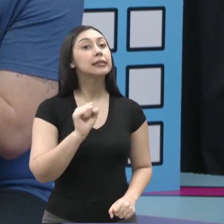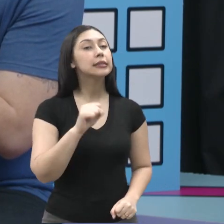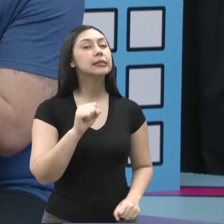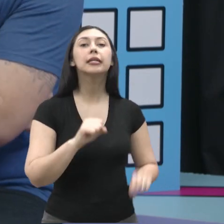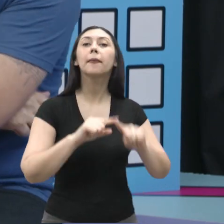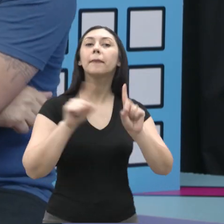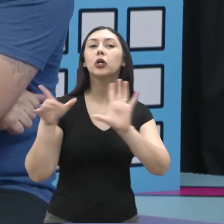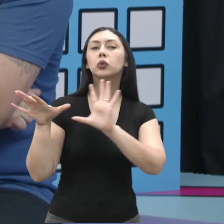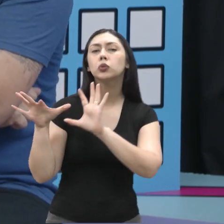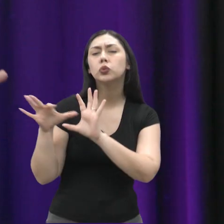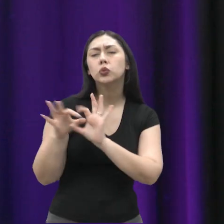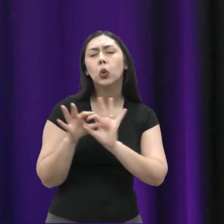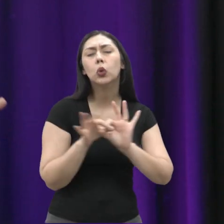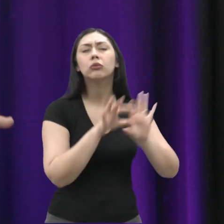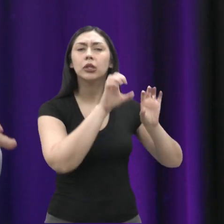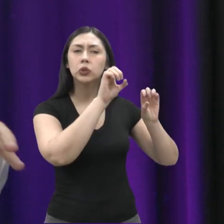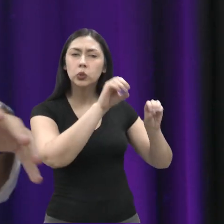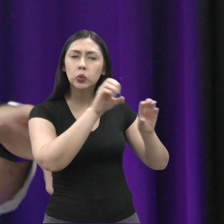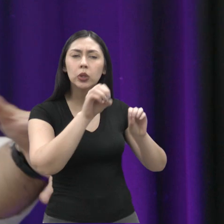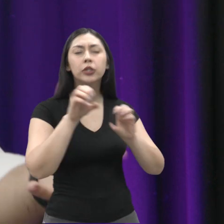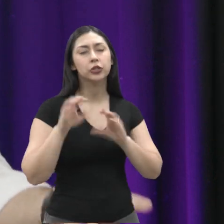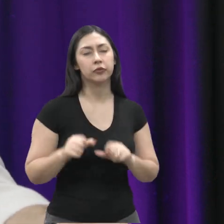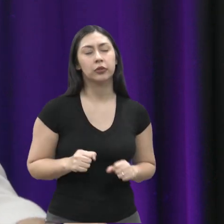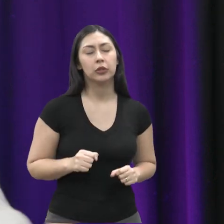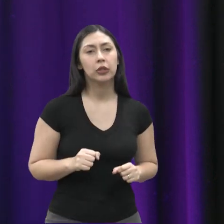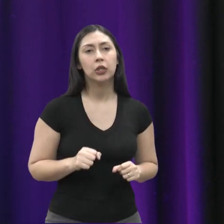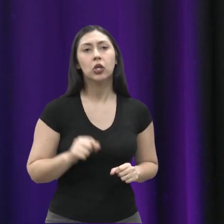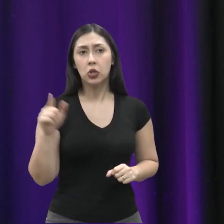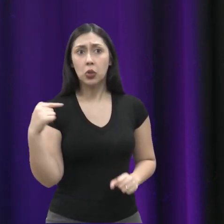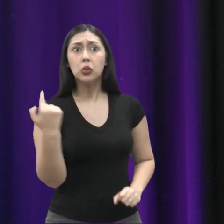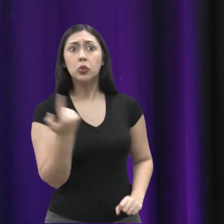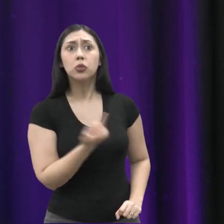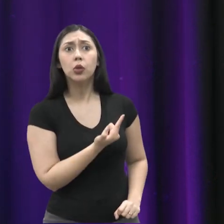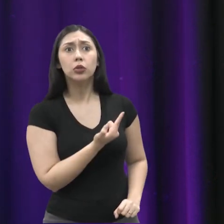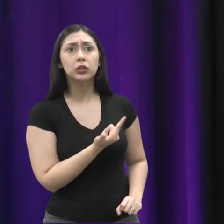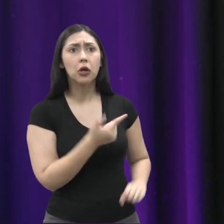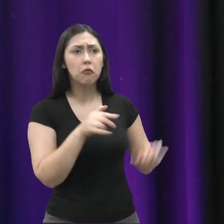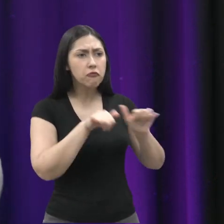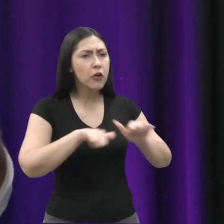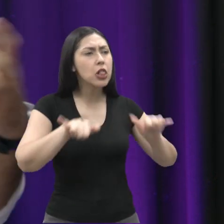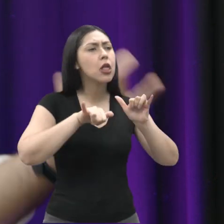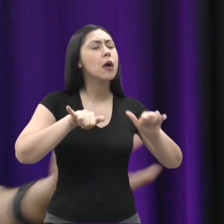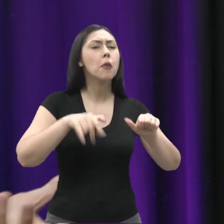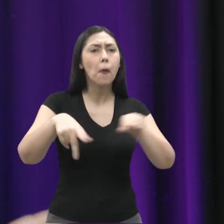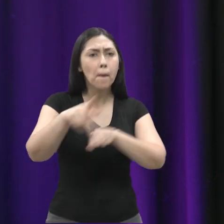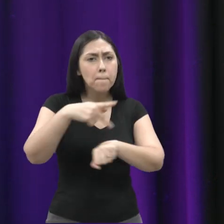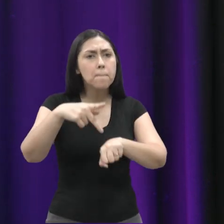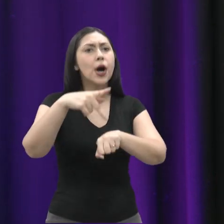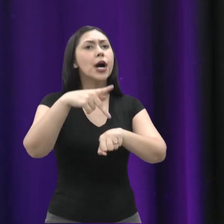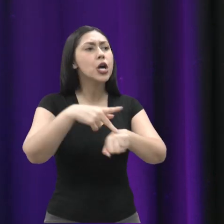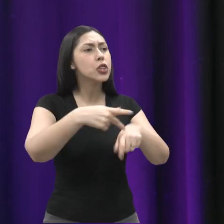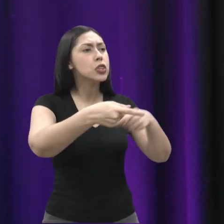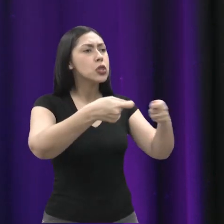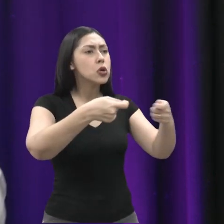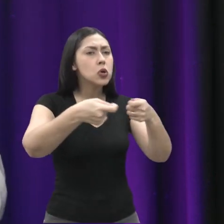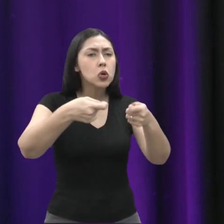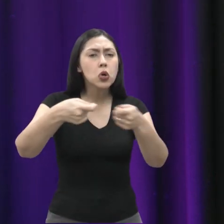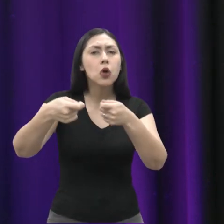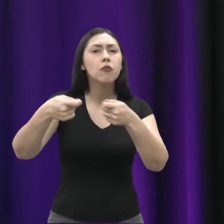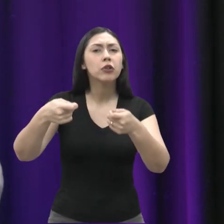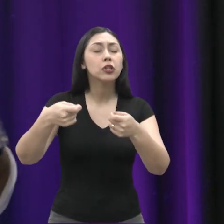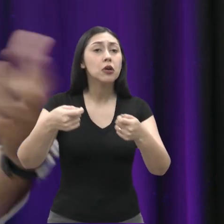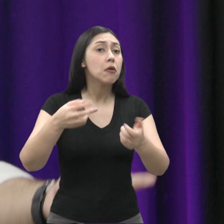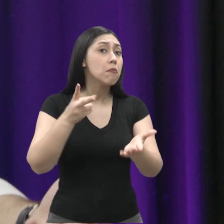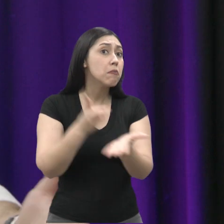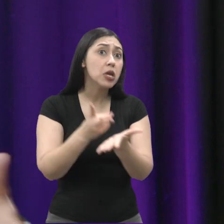gente? Isso, eu trouxe mais um contexto mais educativo, né? Obviamente, se a gente fala da gestão de um país, seja ele uma